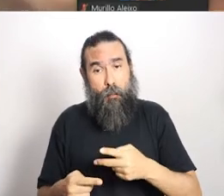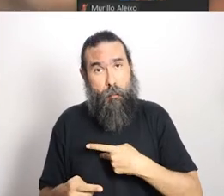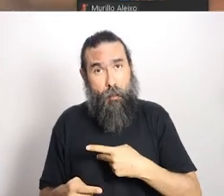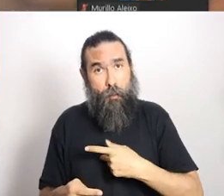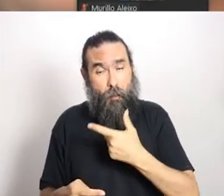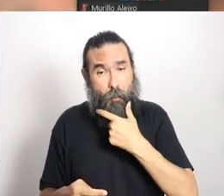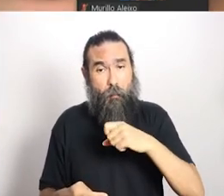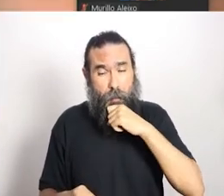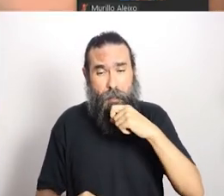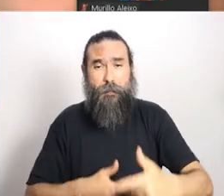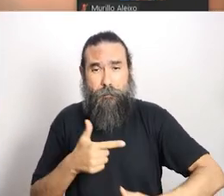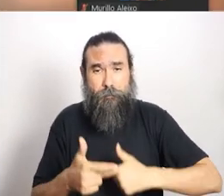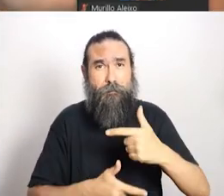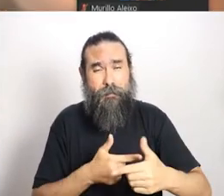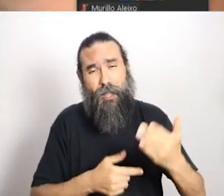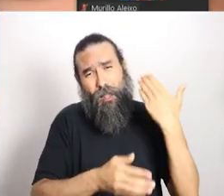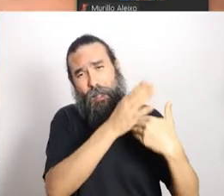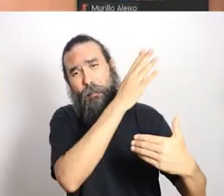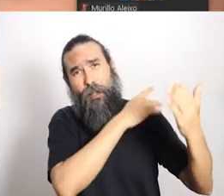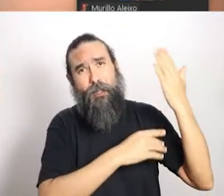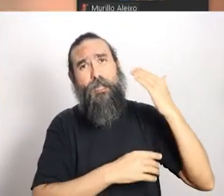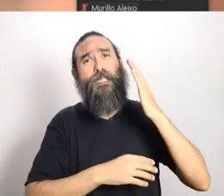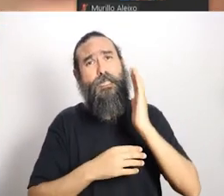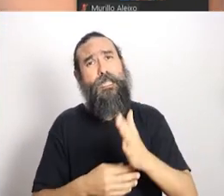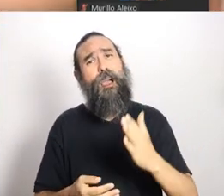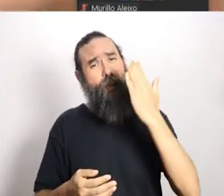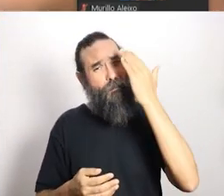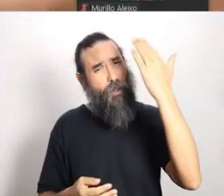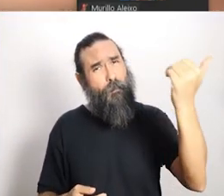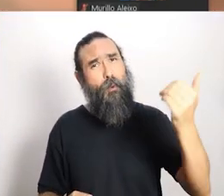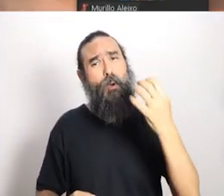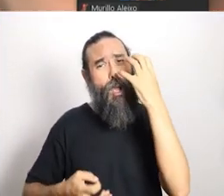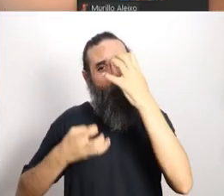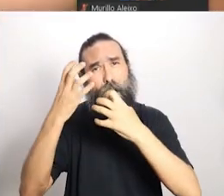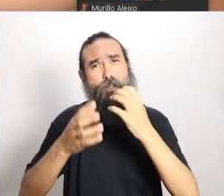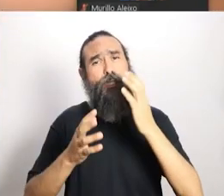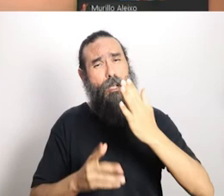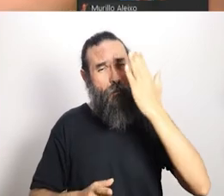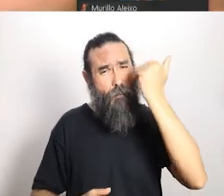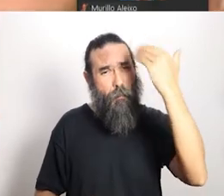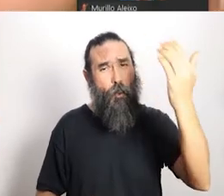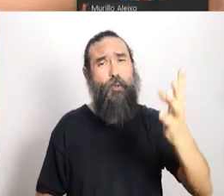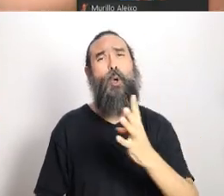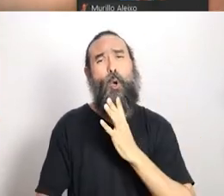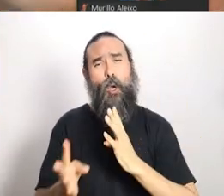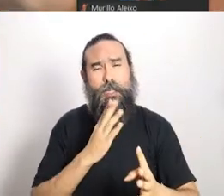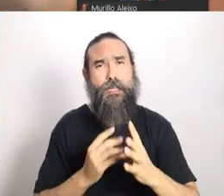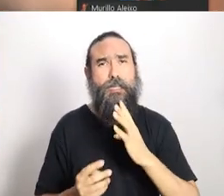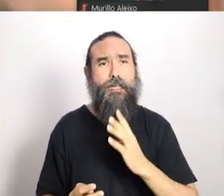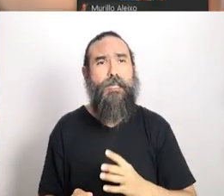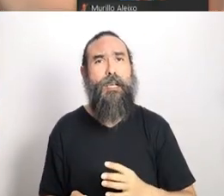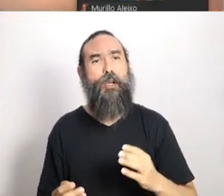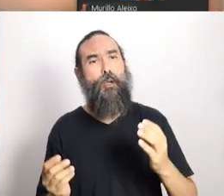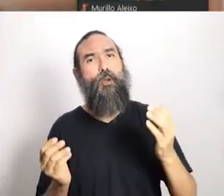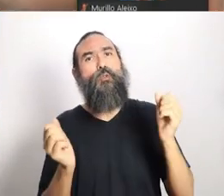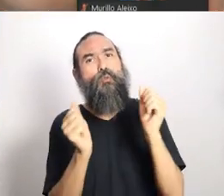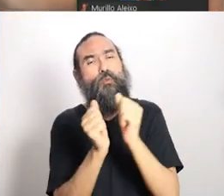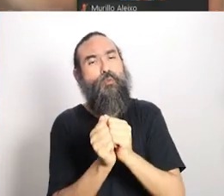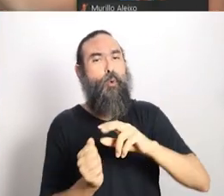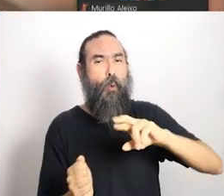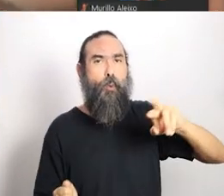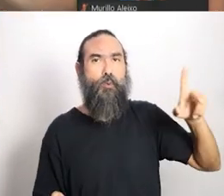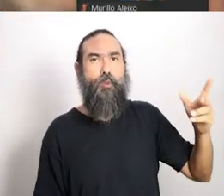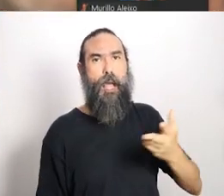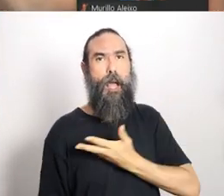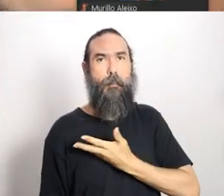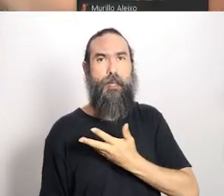o trabalho que era feito anteriormente, que tinha diversos destaques, teve muita coisa boa, claro que a gente nunca... Os parceiros que vieram